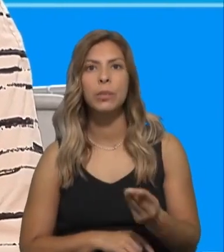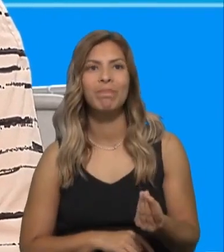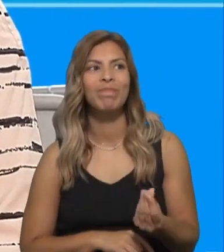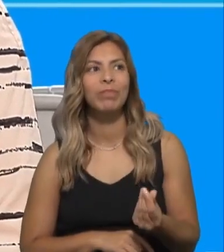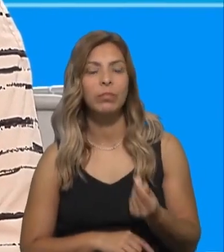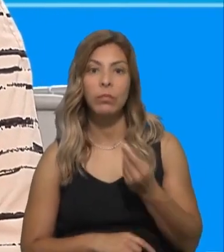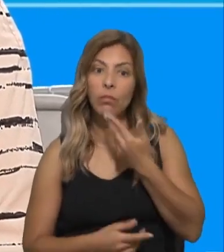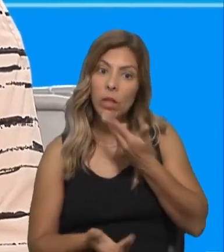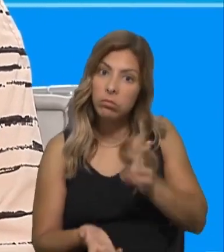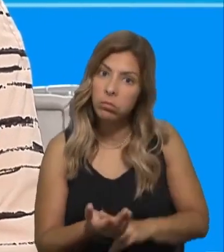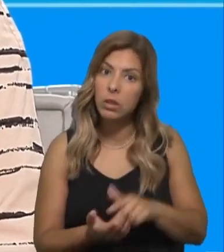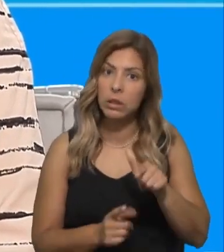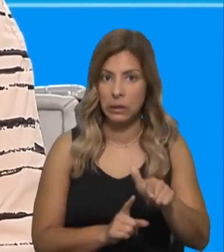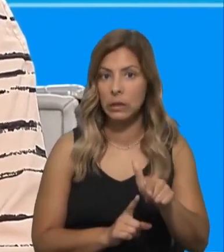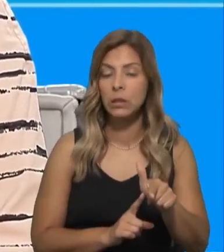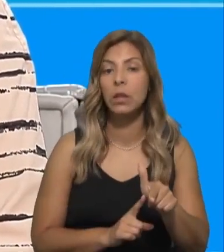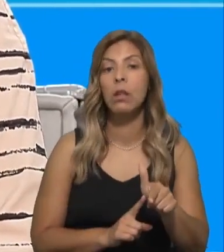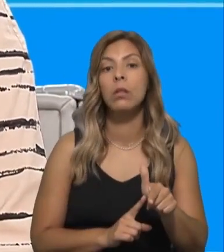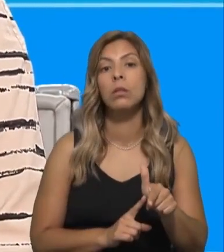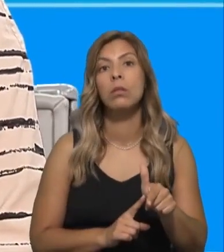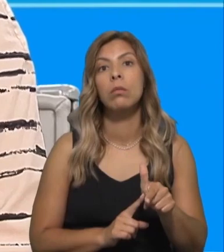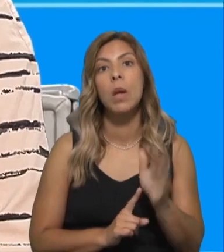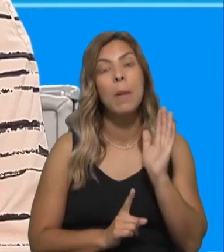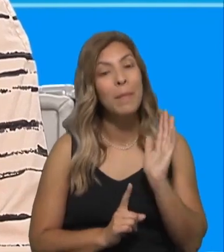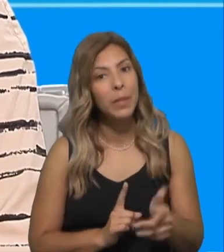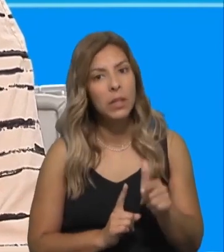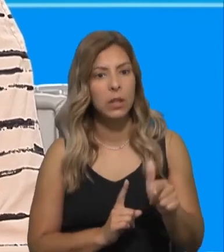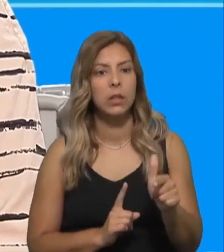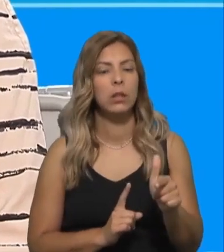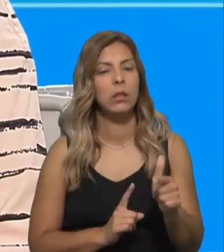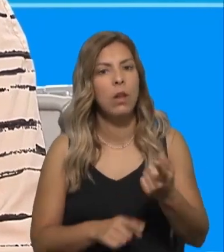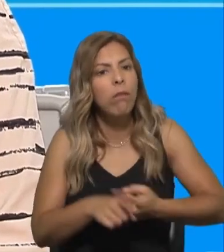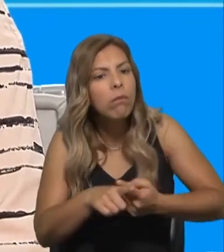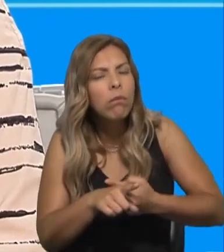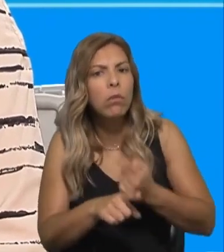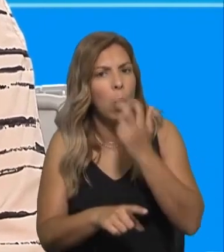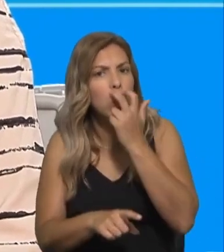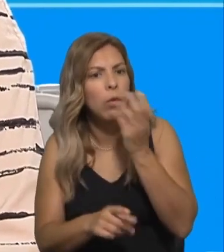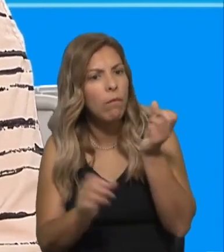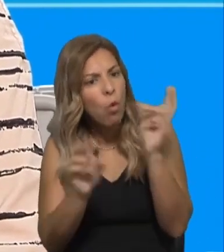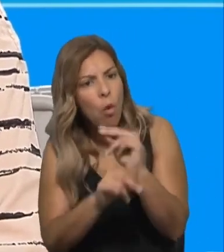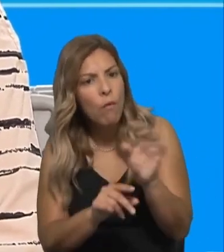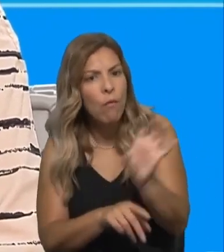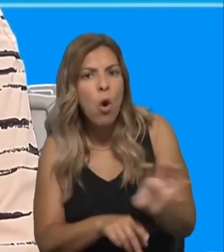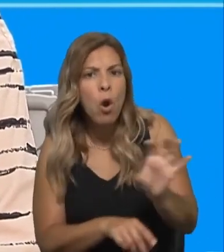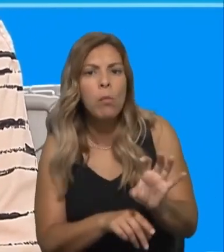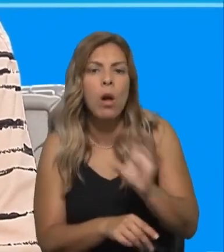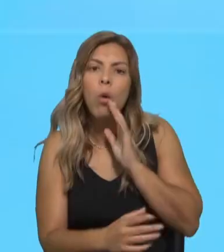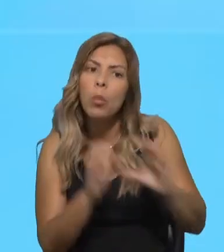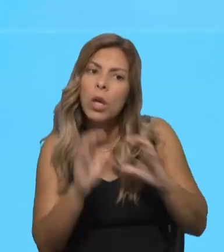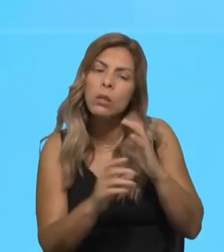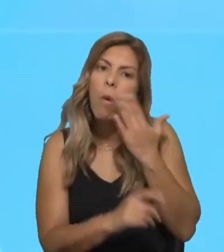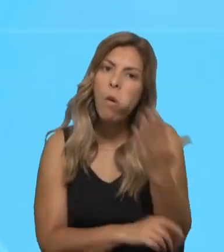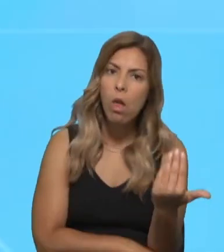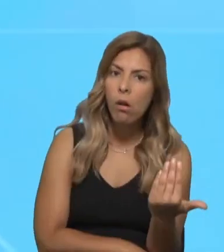da verdade, então essa verdade deve suscitar novas formas e até criatividade para comunicar. E